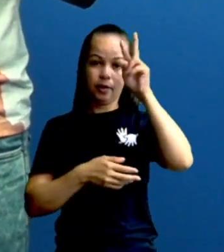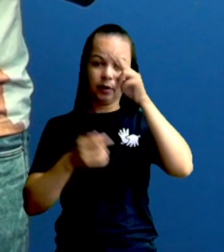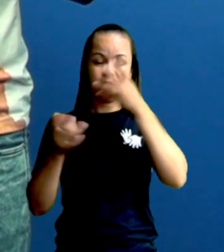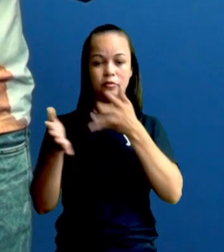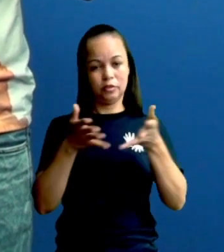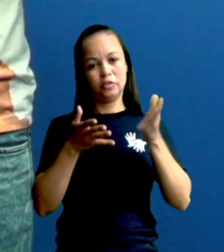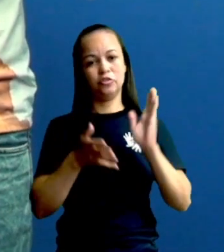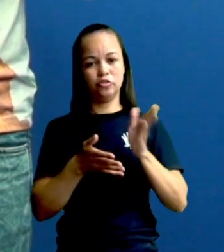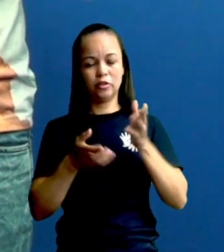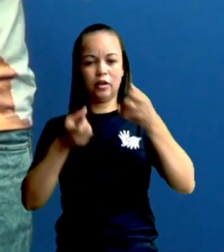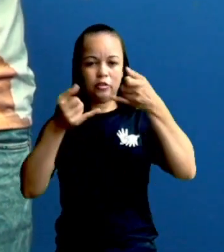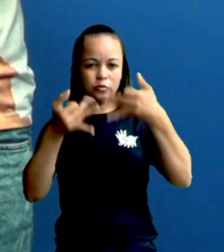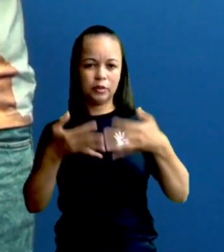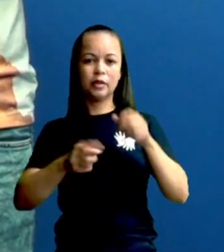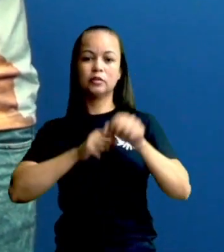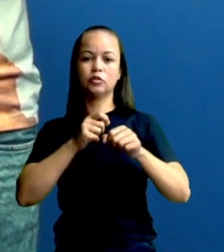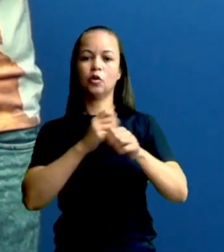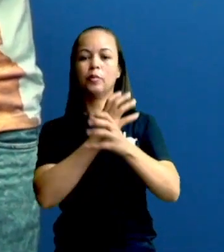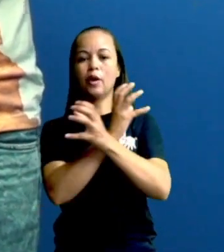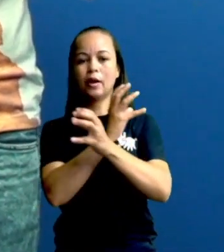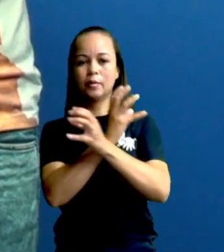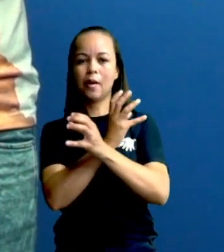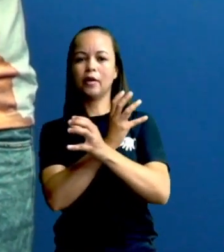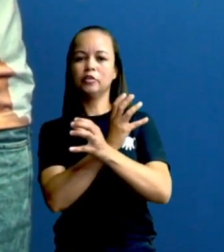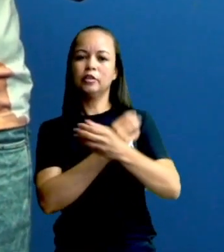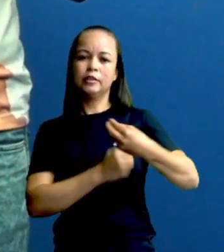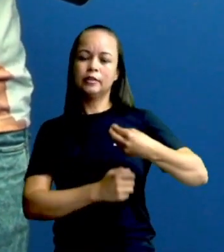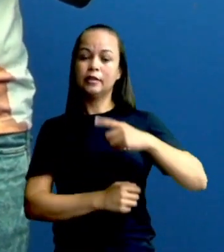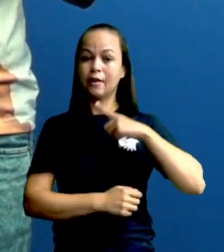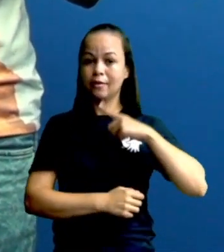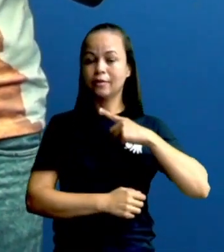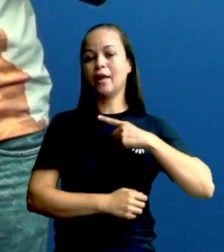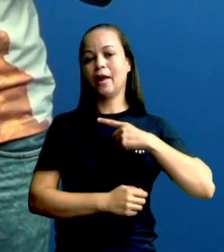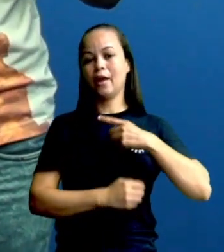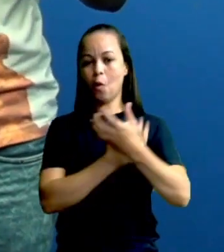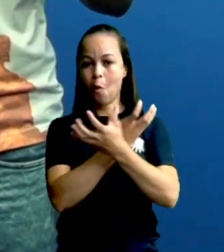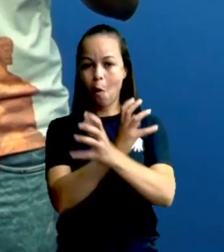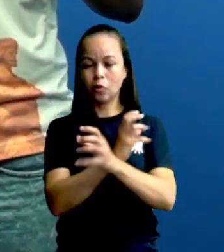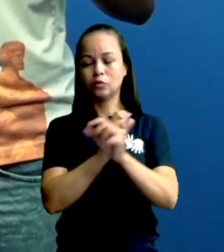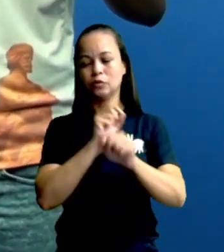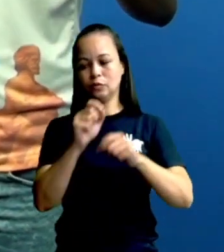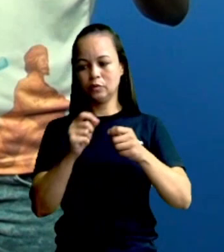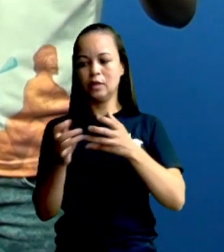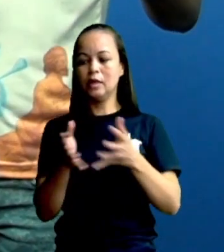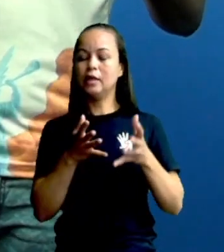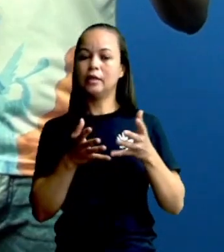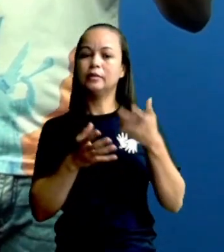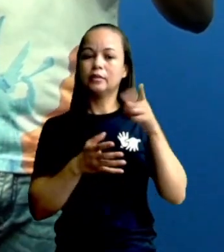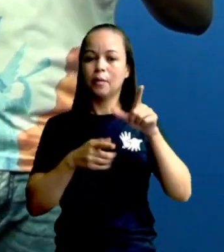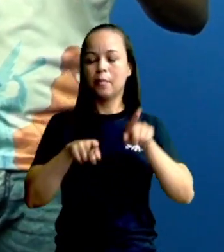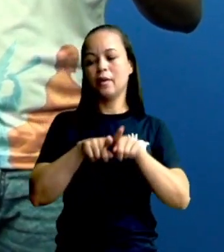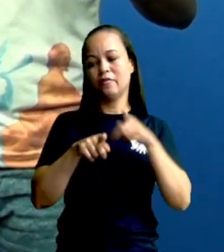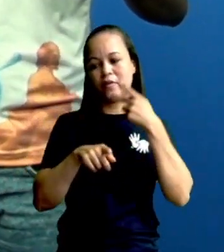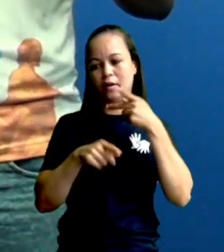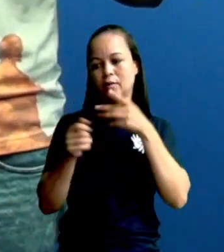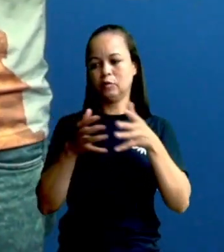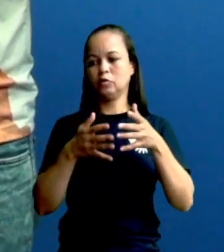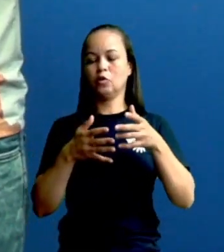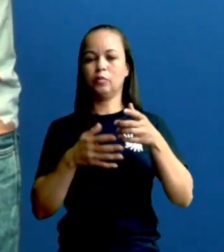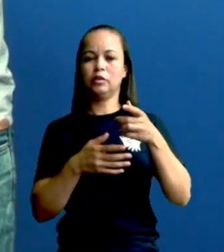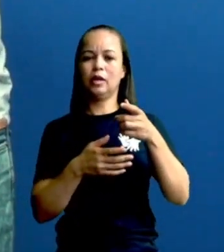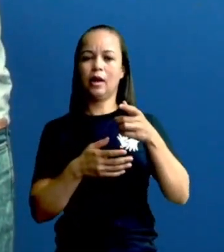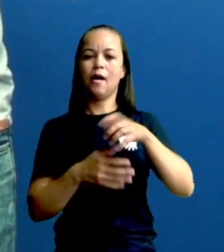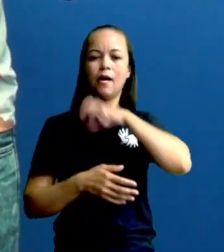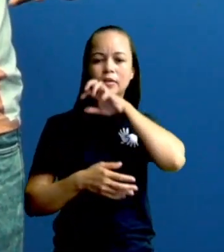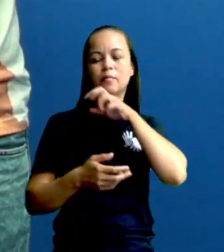animais vertebrados e nesse assunto falamos inicialmente sobre os peixes, depois sobre os anfíbios, então como a